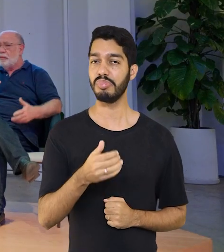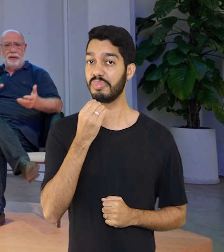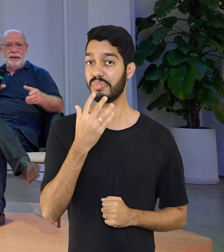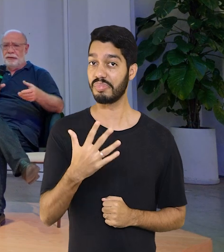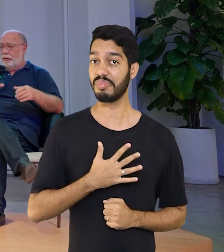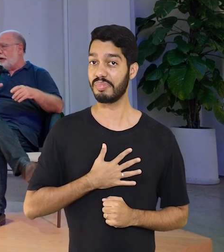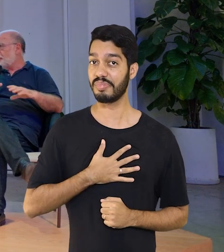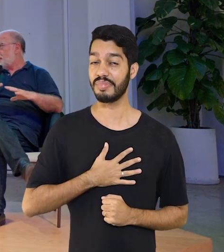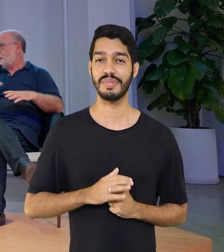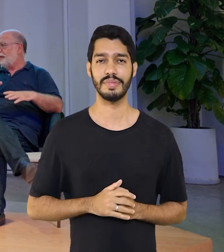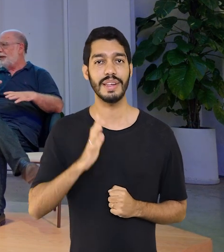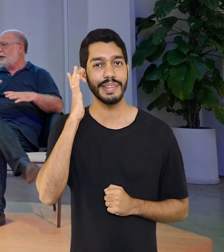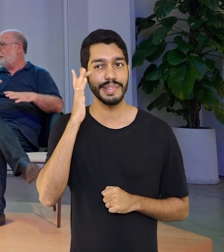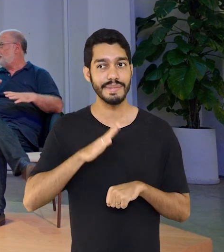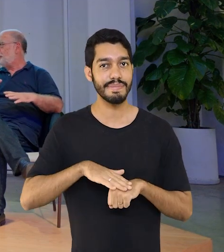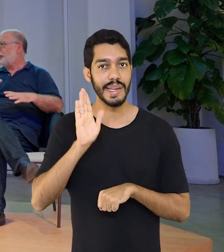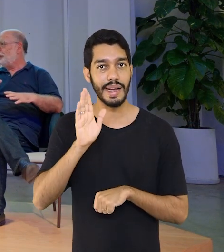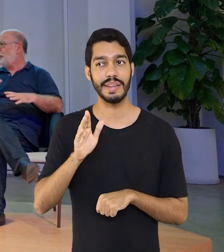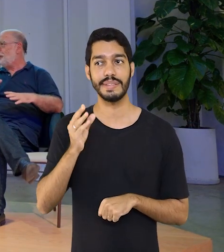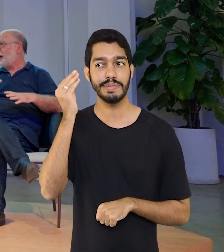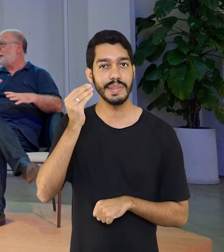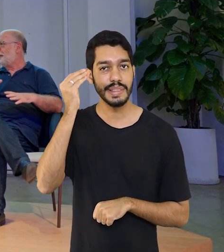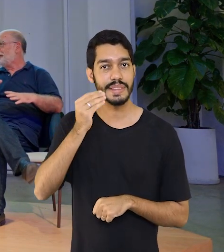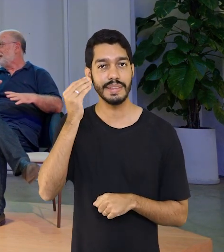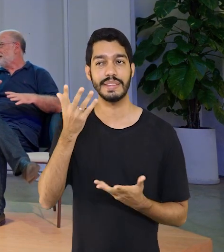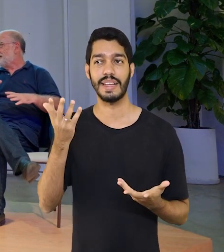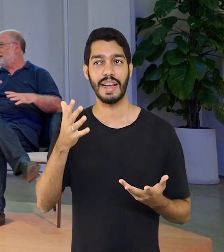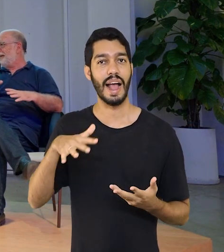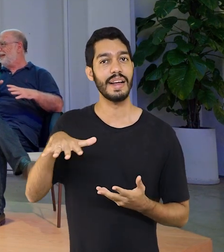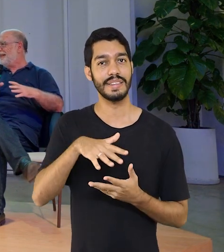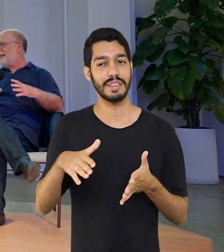Obrigado. Bom, eu acho que o maior especialista em pista aqui é o Leonardo.